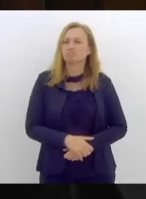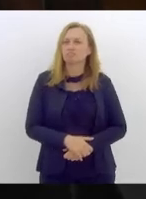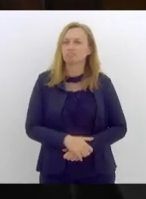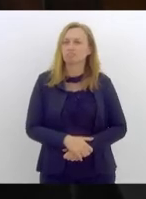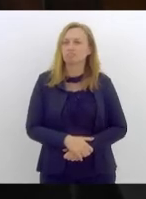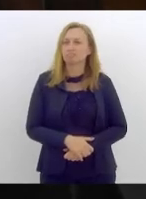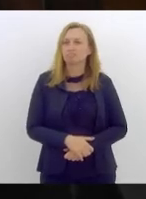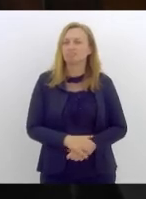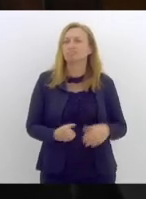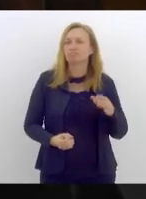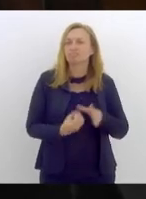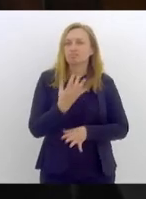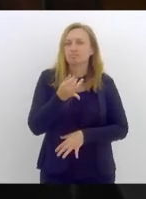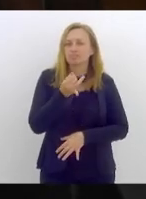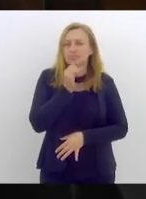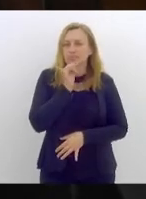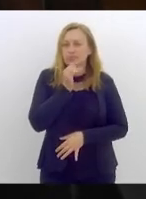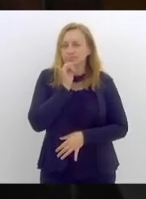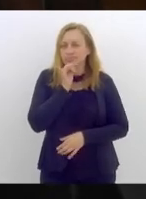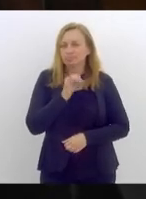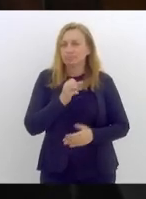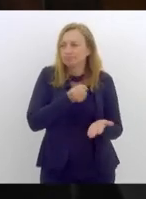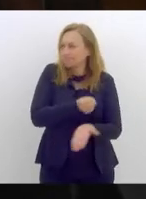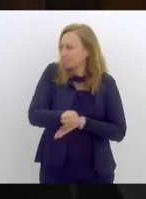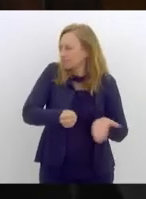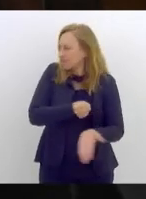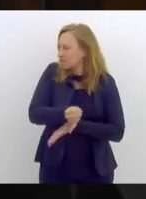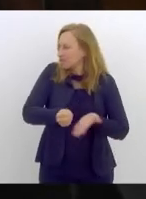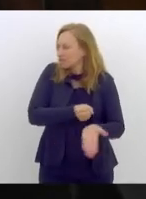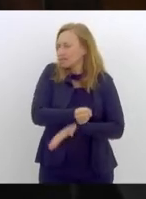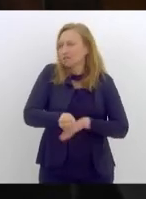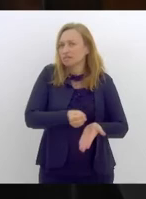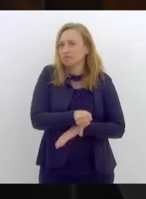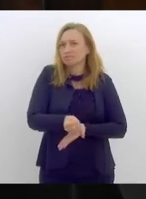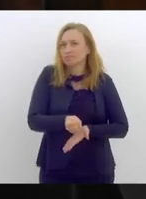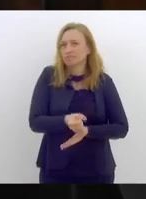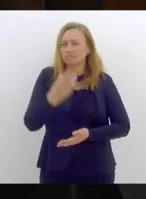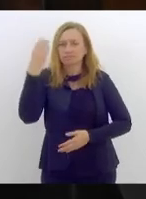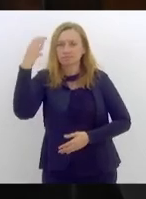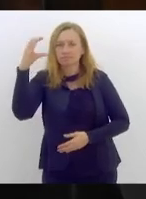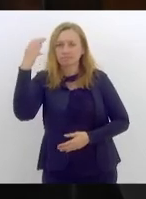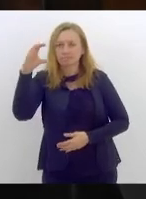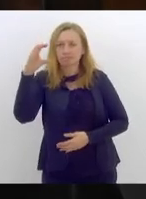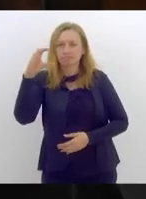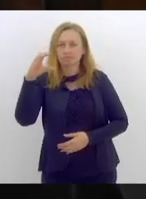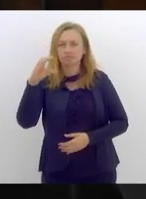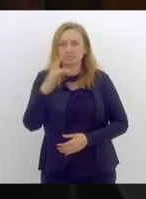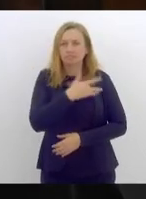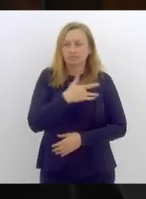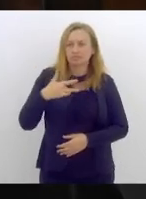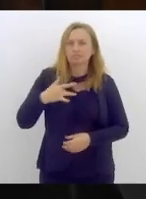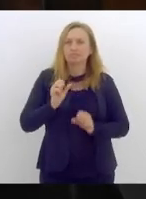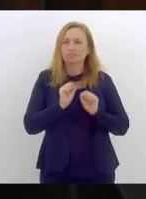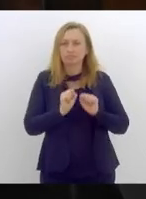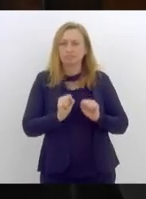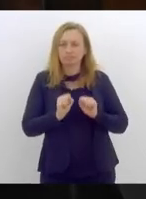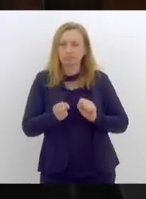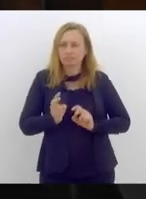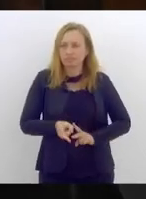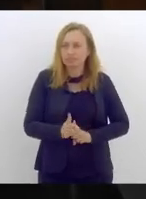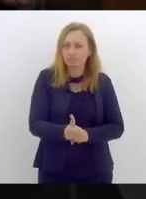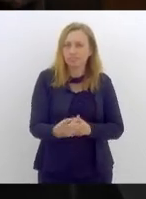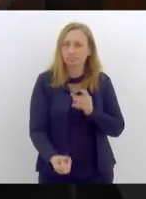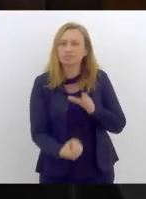construímos por exemplo uma base científica industrial da saúde que possa continuar